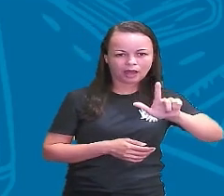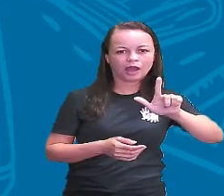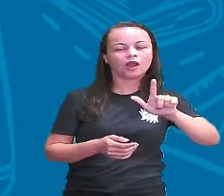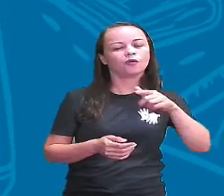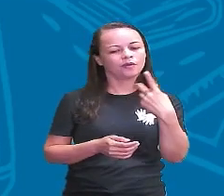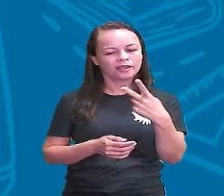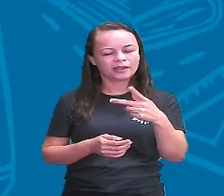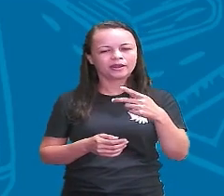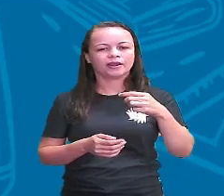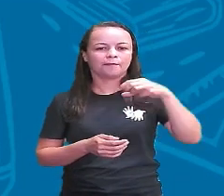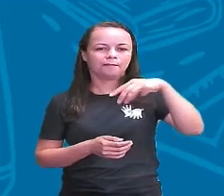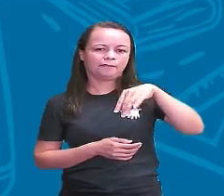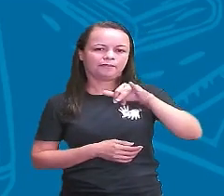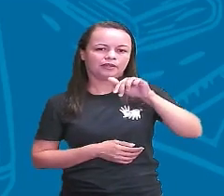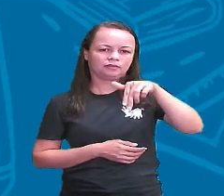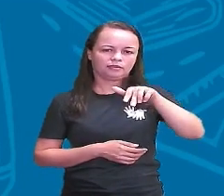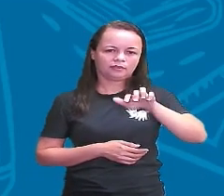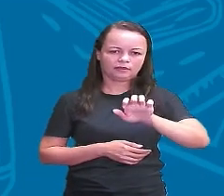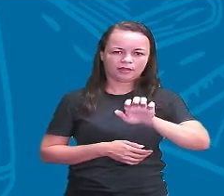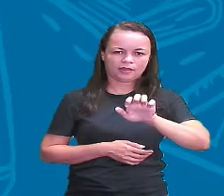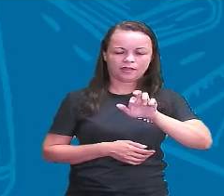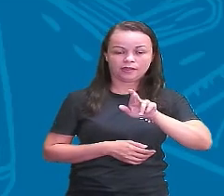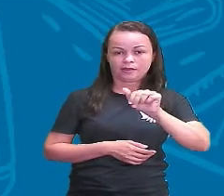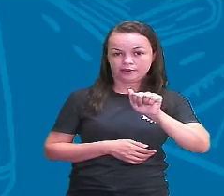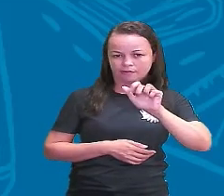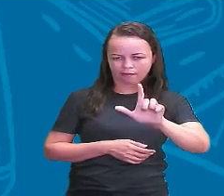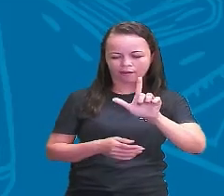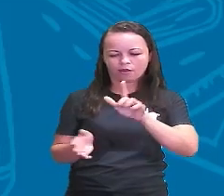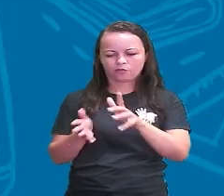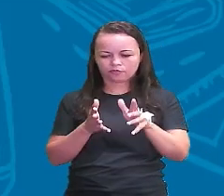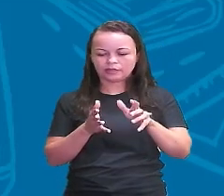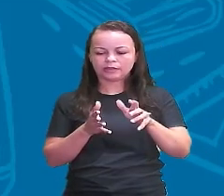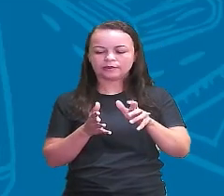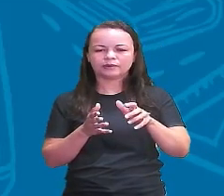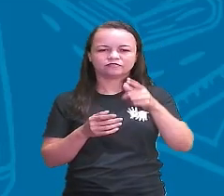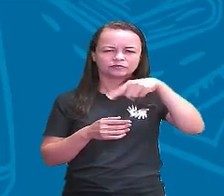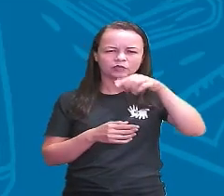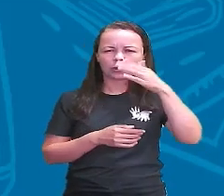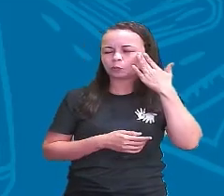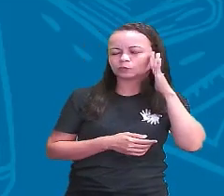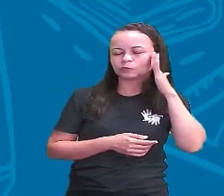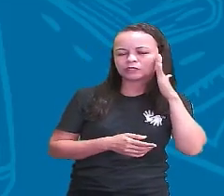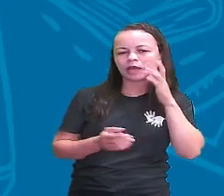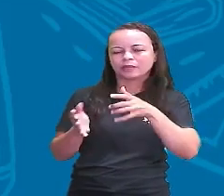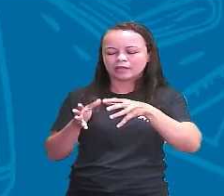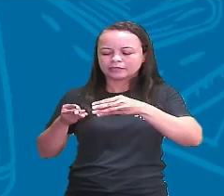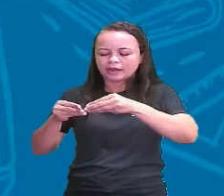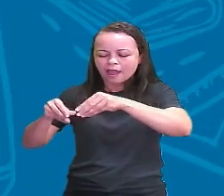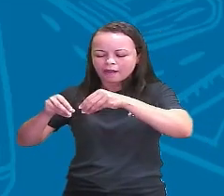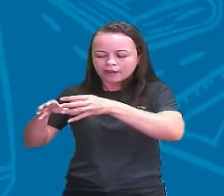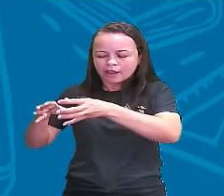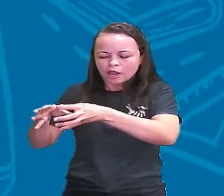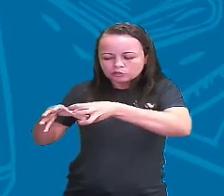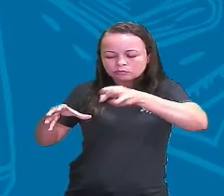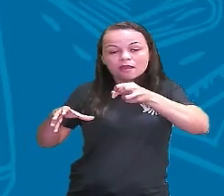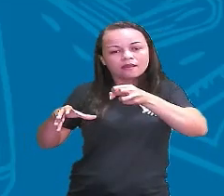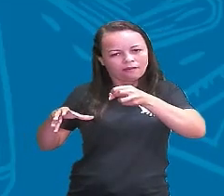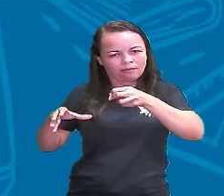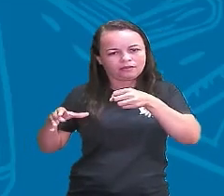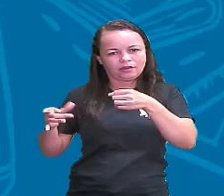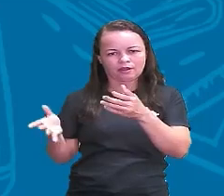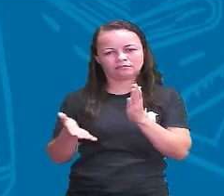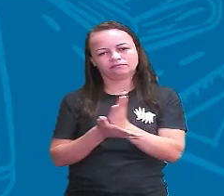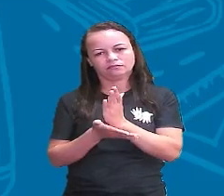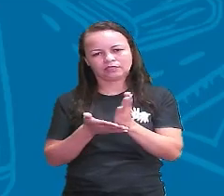origem mineral, tá certo? Para quem não sabe, o sal, ele é retirado da areia, tá certo? E então, tem